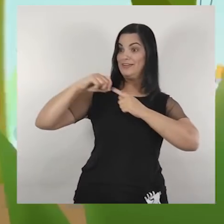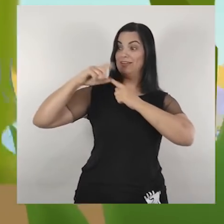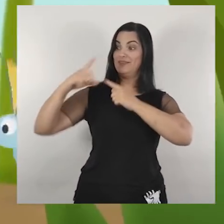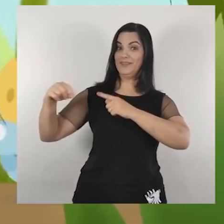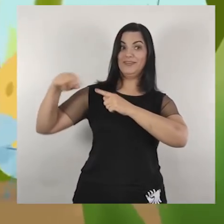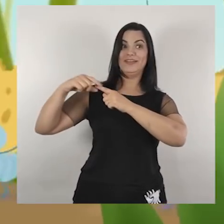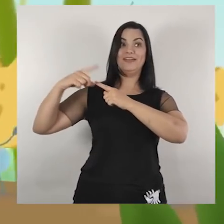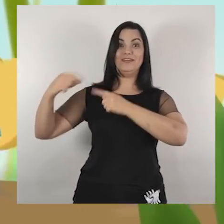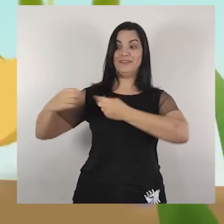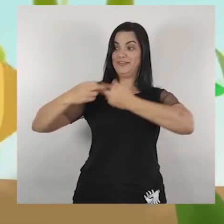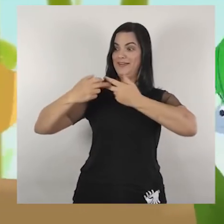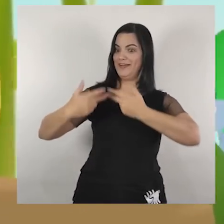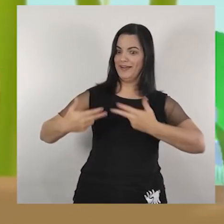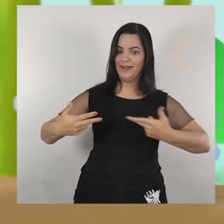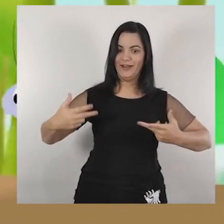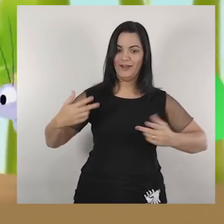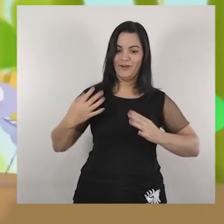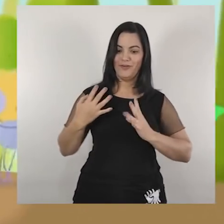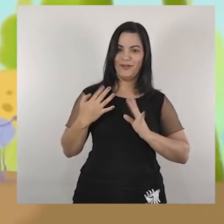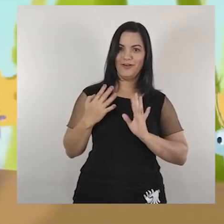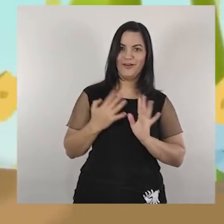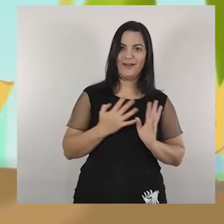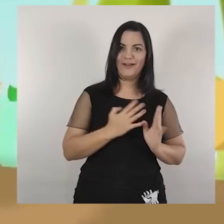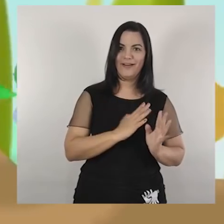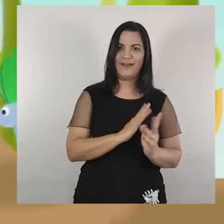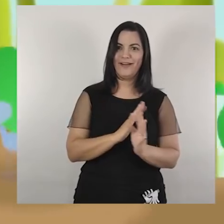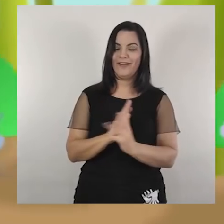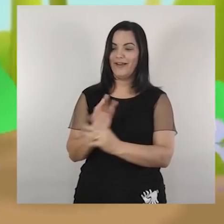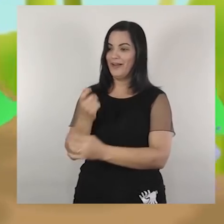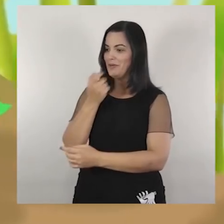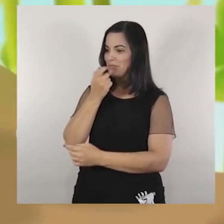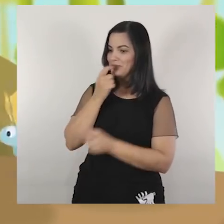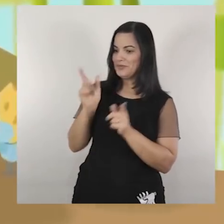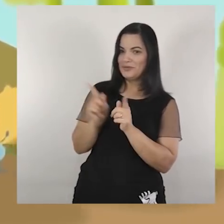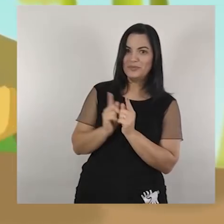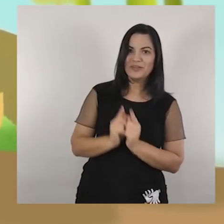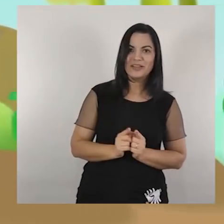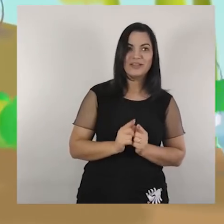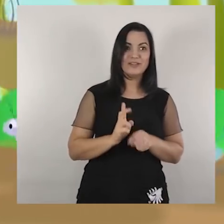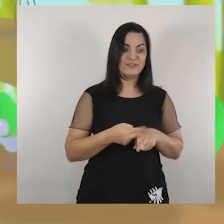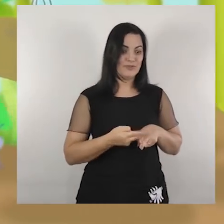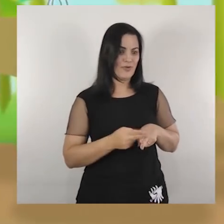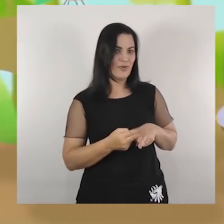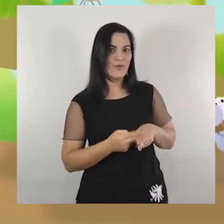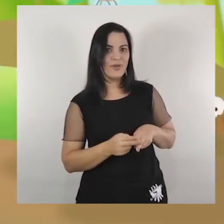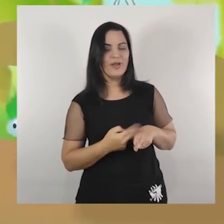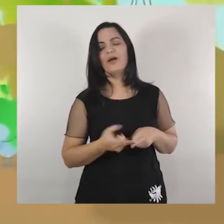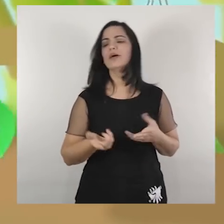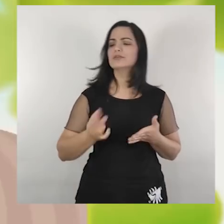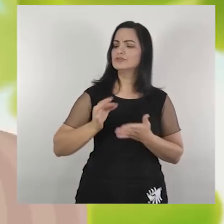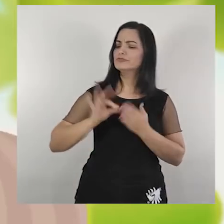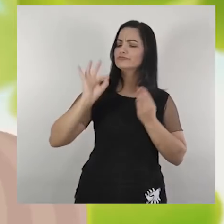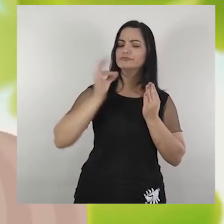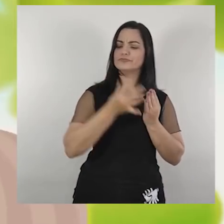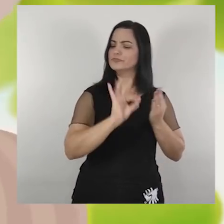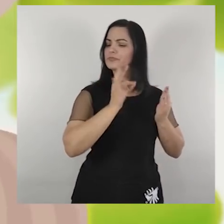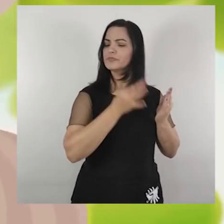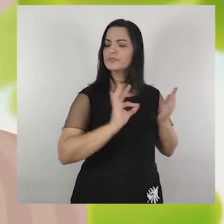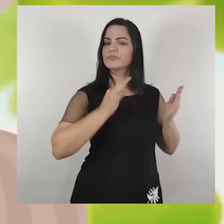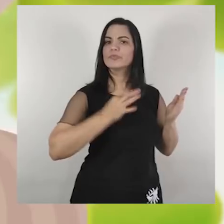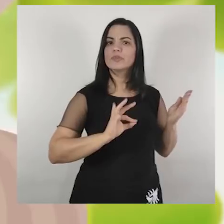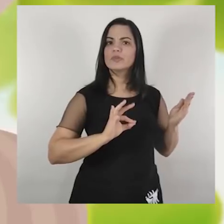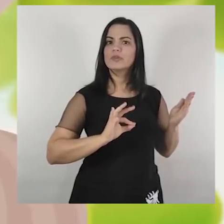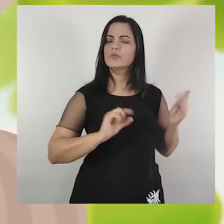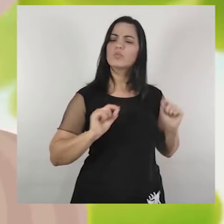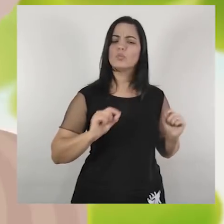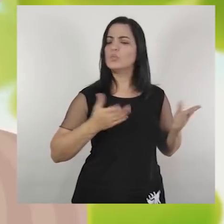Folha, folha, folha, migalha de biscoito, chocolate.